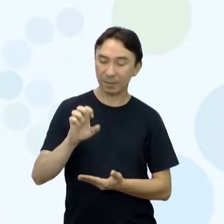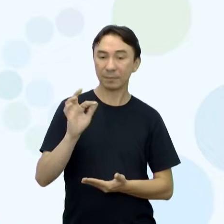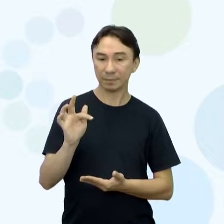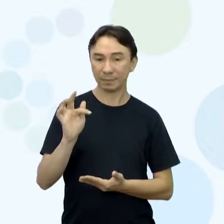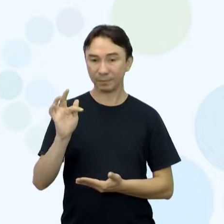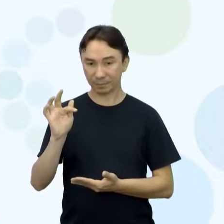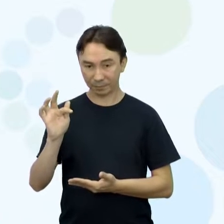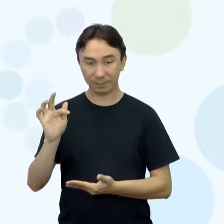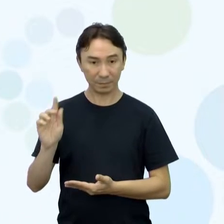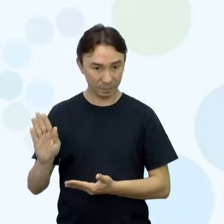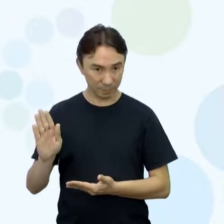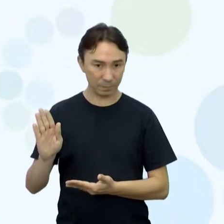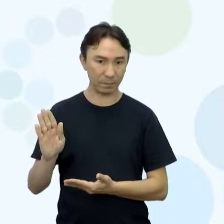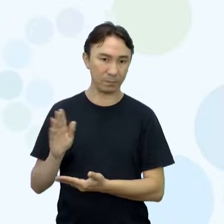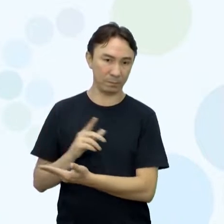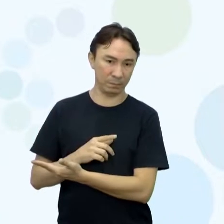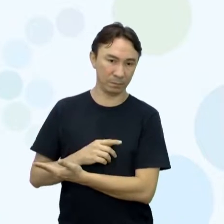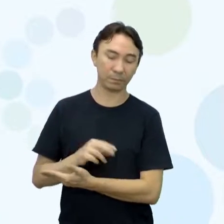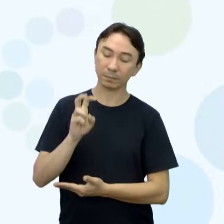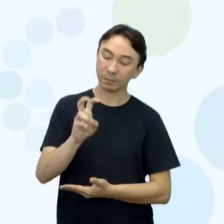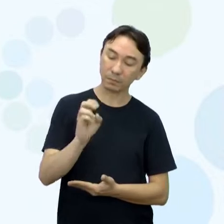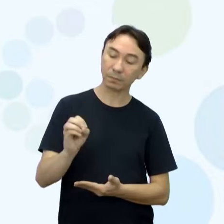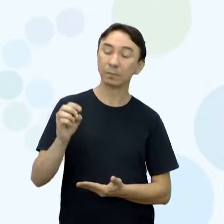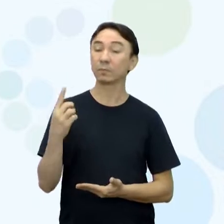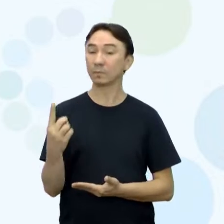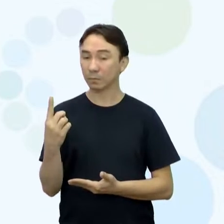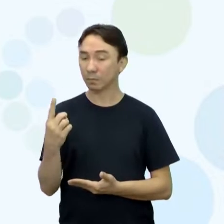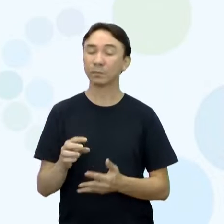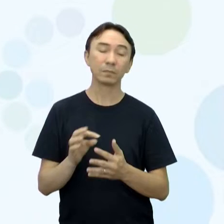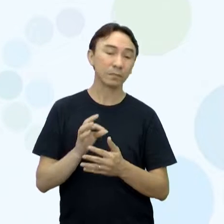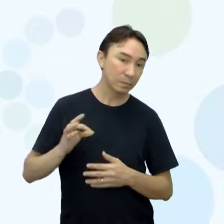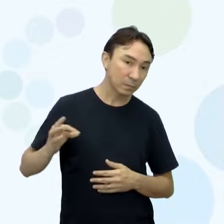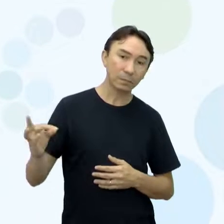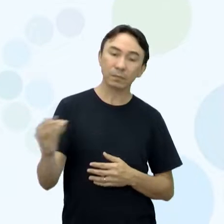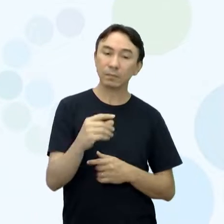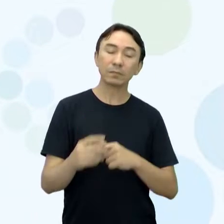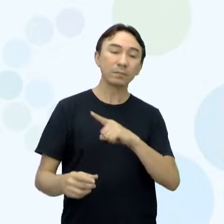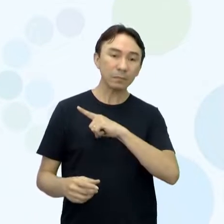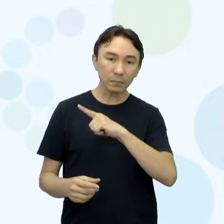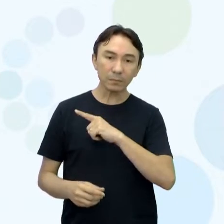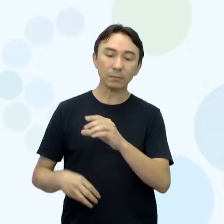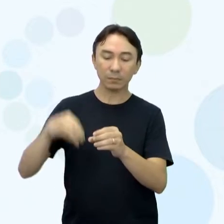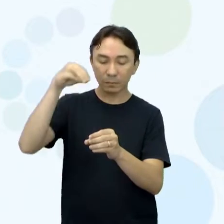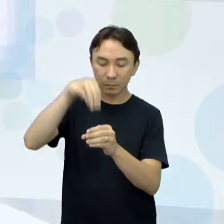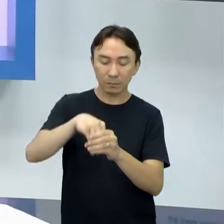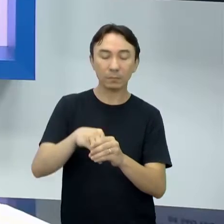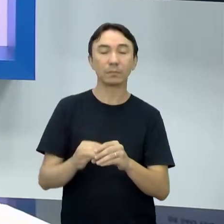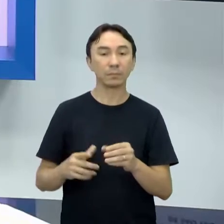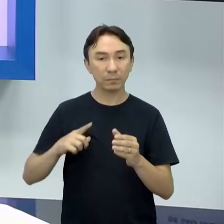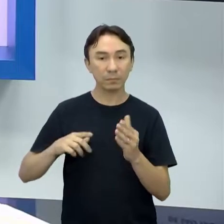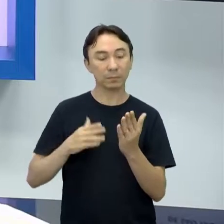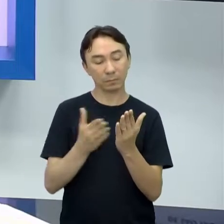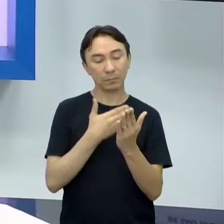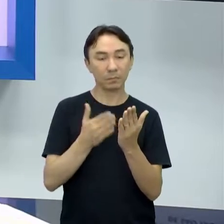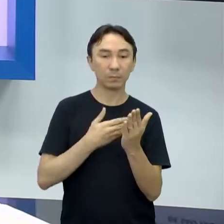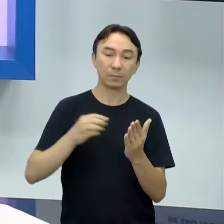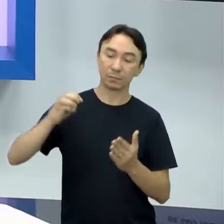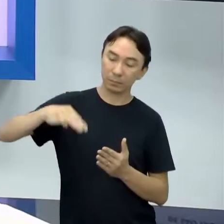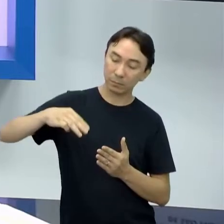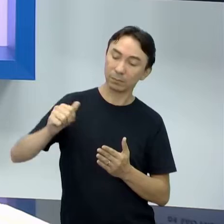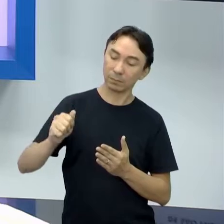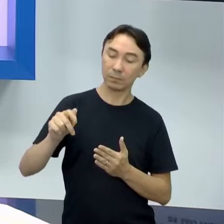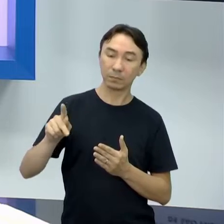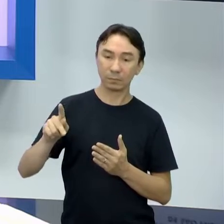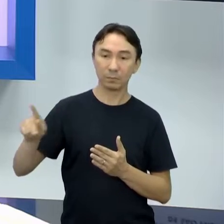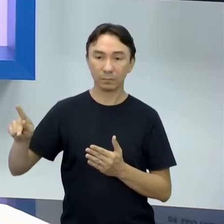EM13LGG501. Então, tudo isso está também no nosso mapa. E aí vocês podem dar um print e verificar também essa